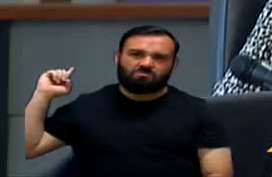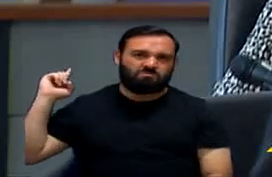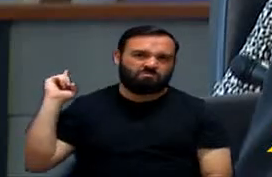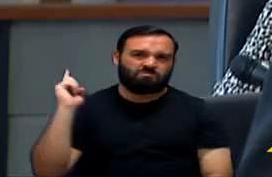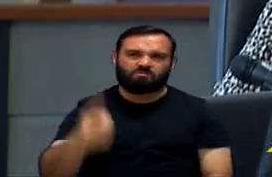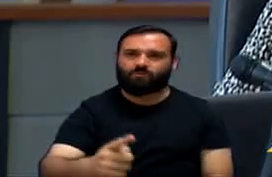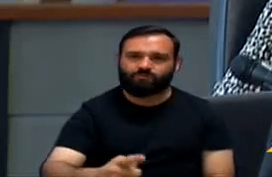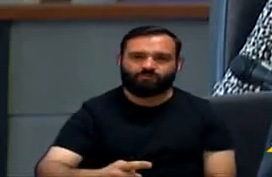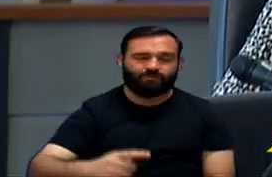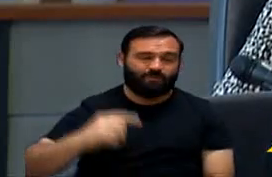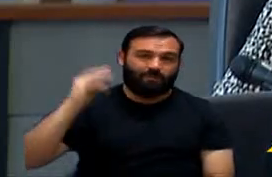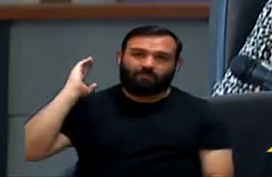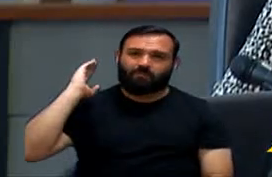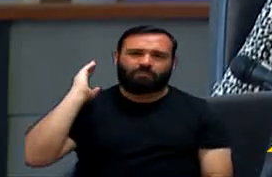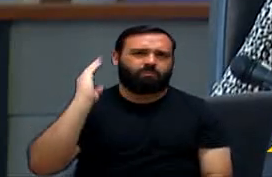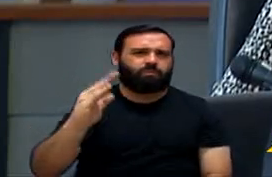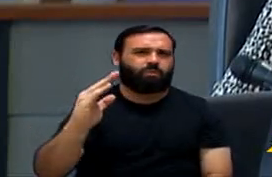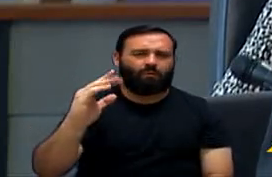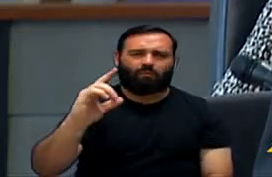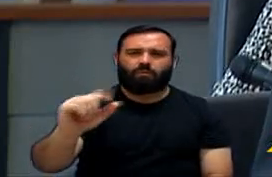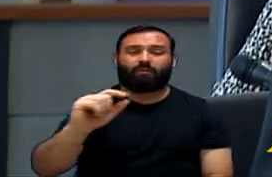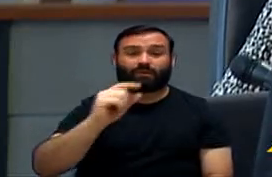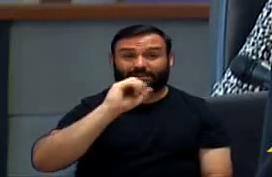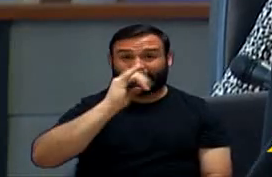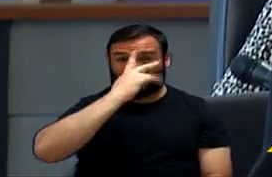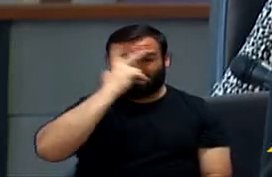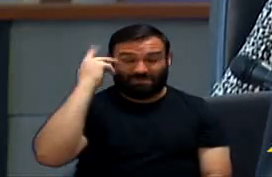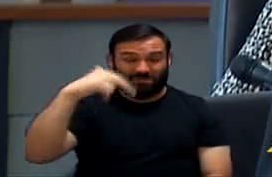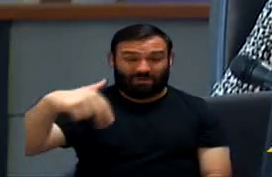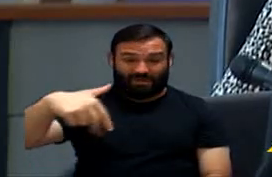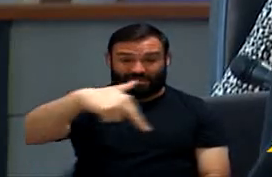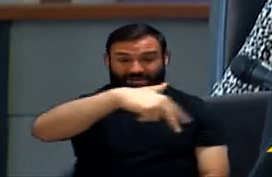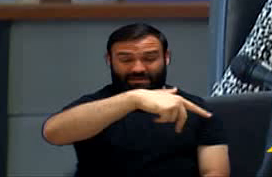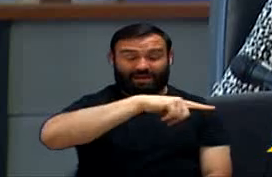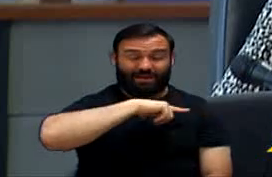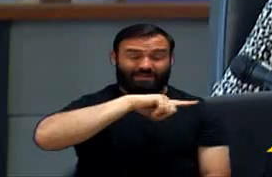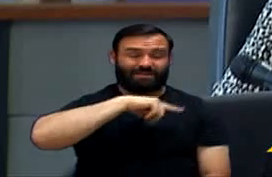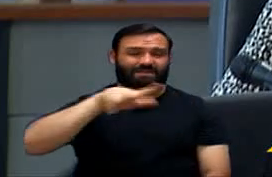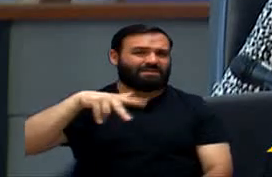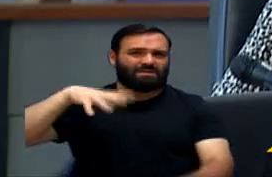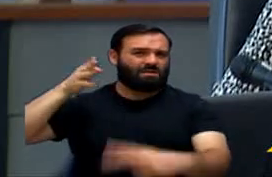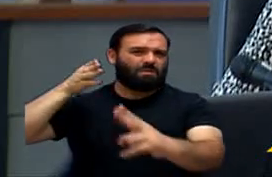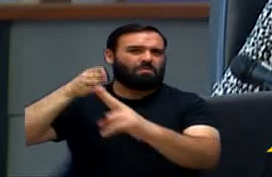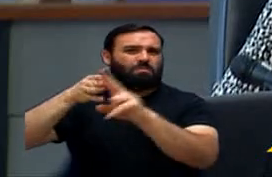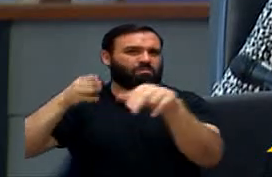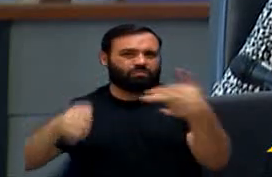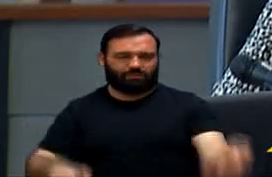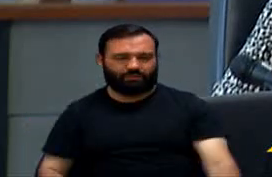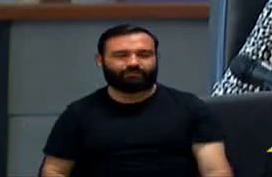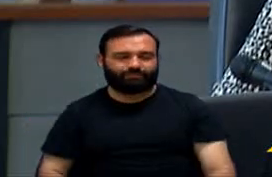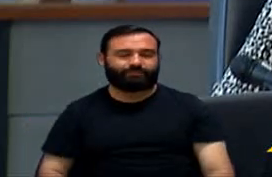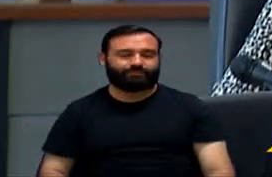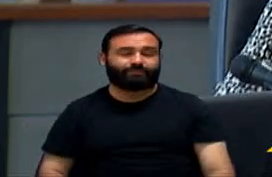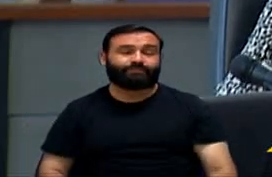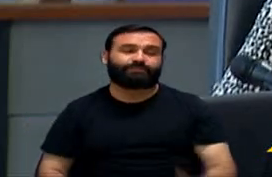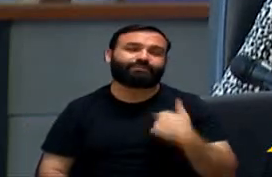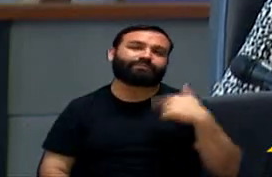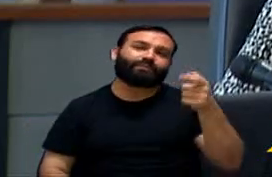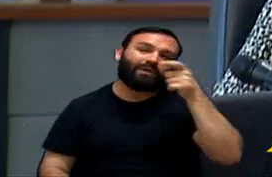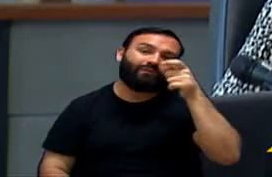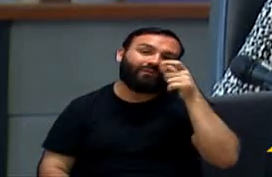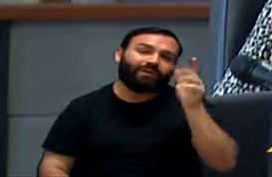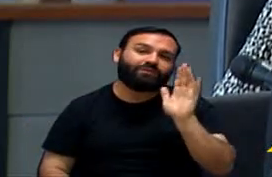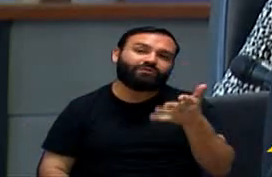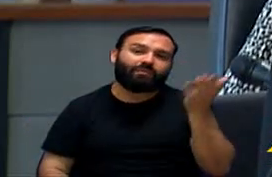maior velocidade passa se o pedestre estivesse passando ali na frente do veículo esquece né Eu vi um